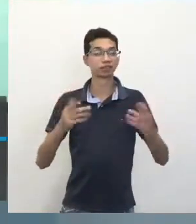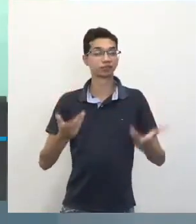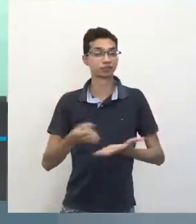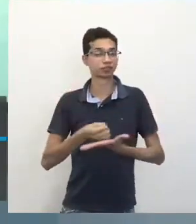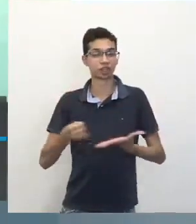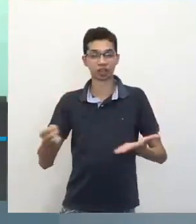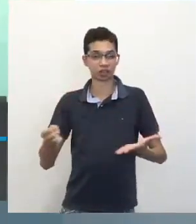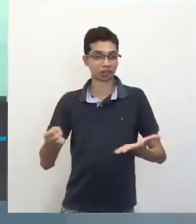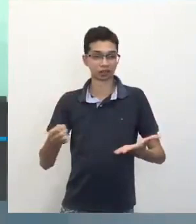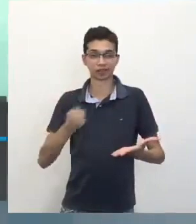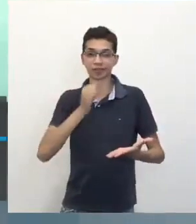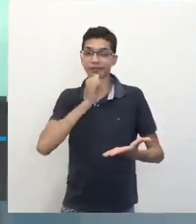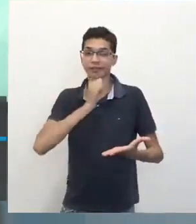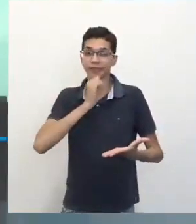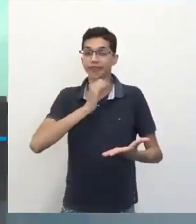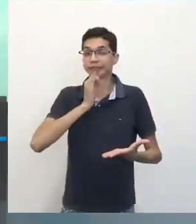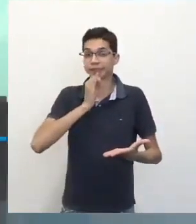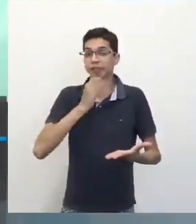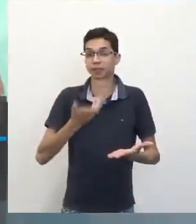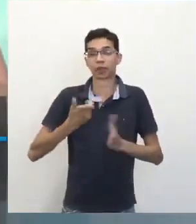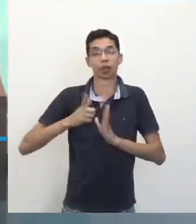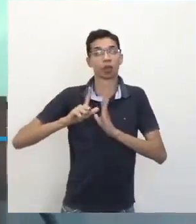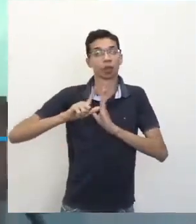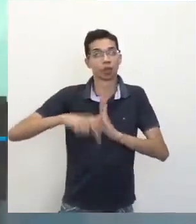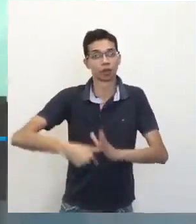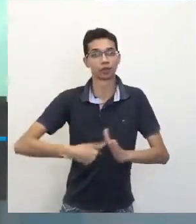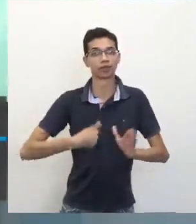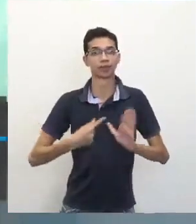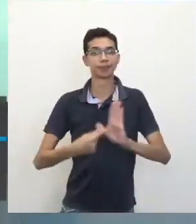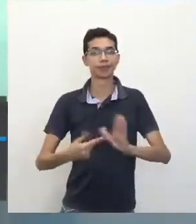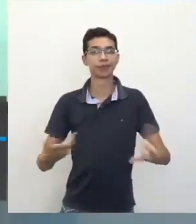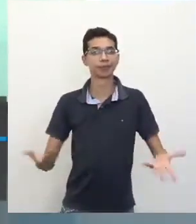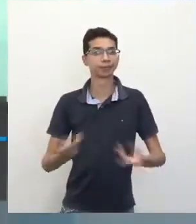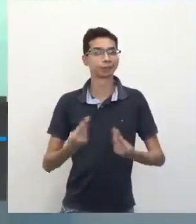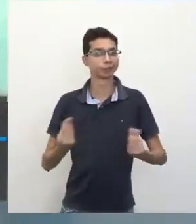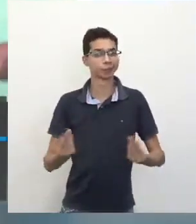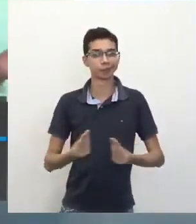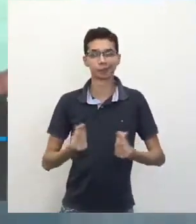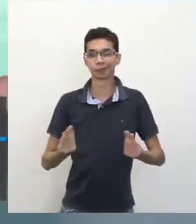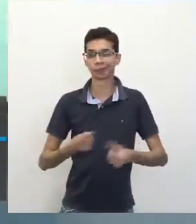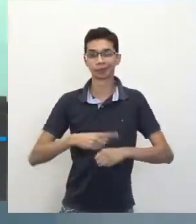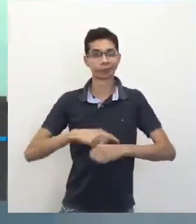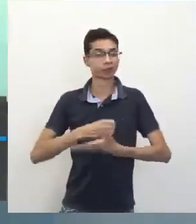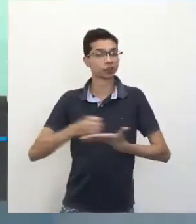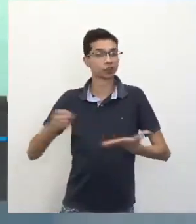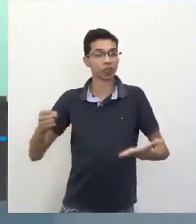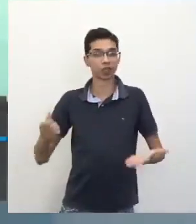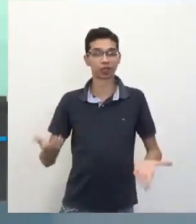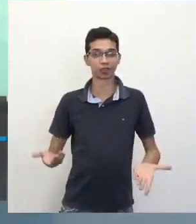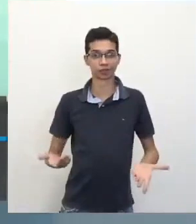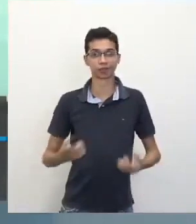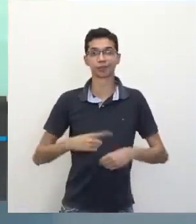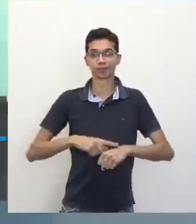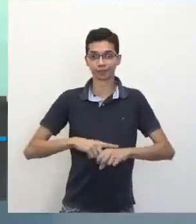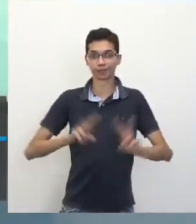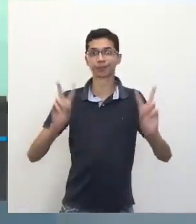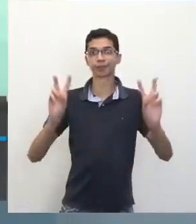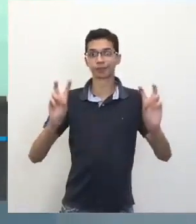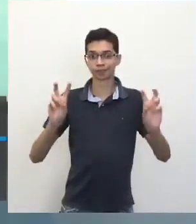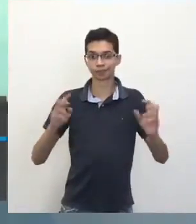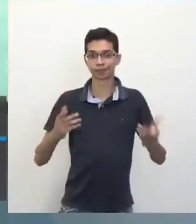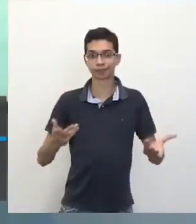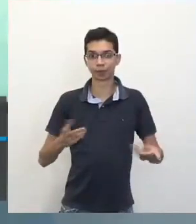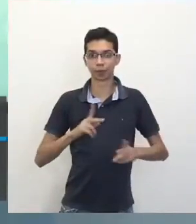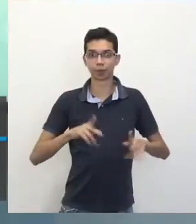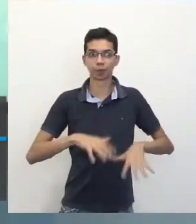aí quando eu finalmente apresentar meu produto final, não vai surtir efeito nenhum, porque já passou a época daquele tema surtir algum efeito na